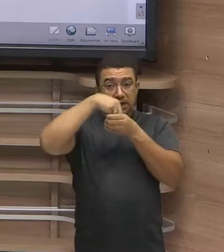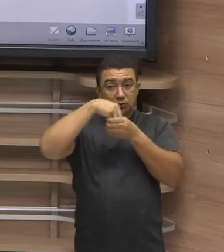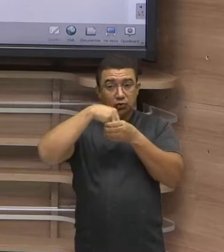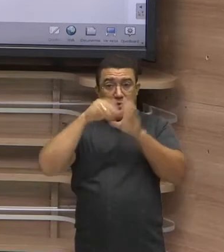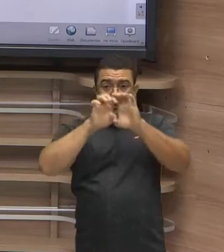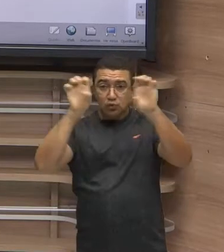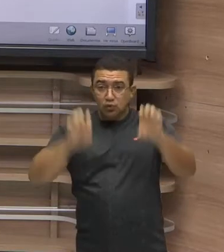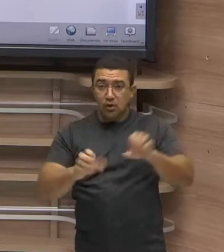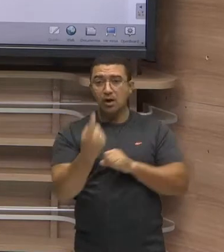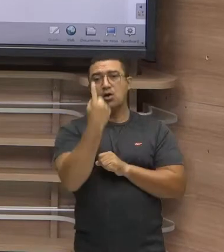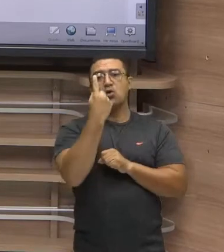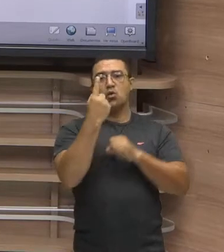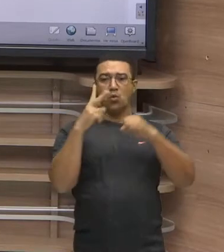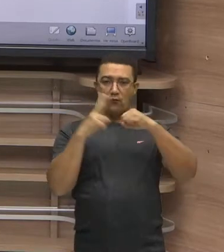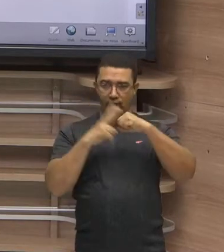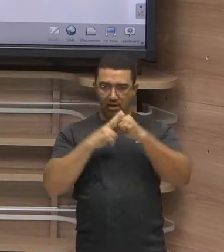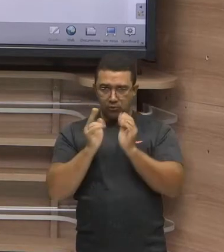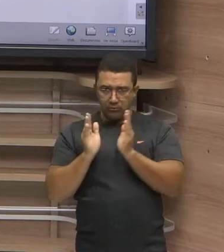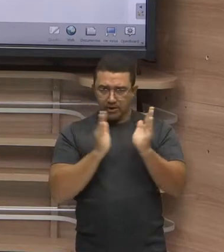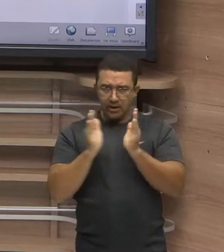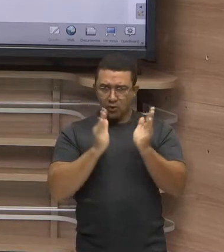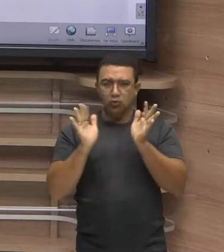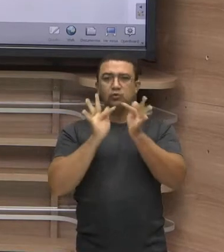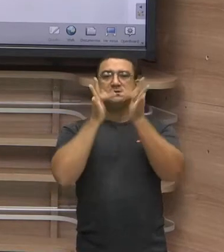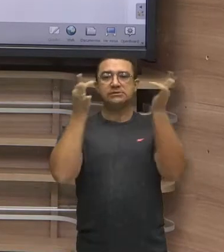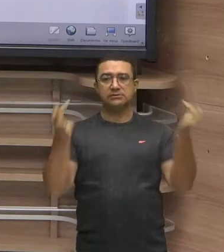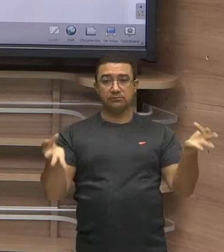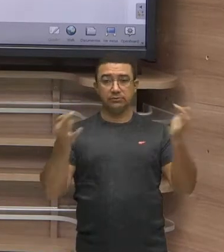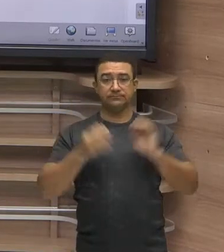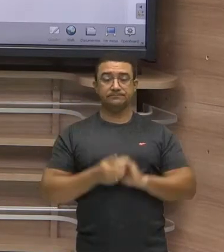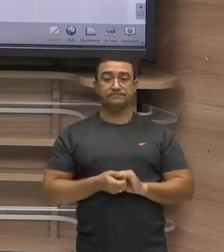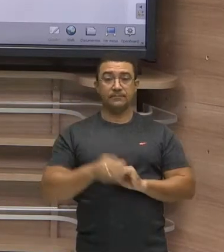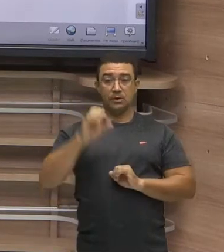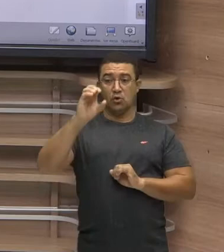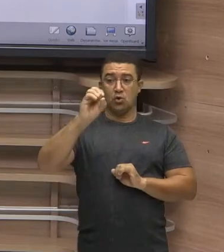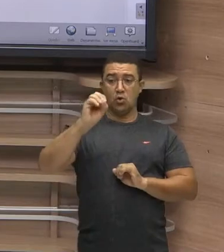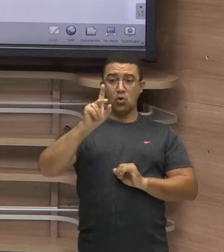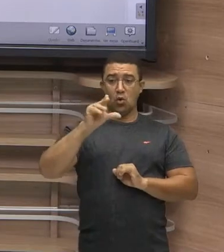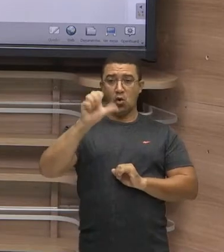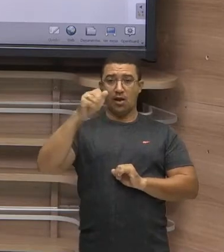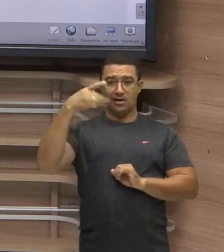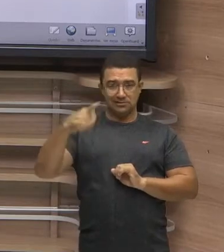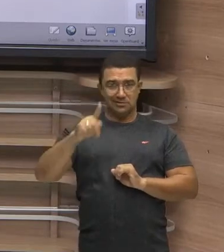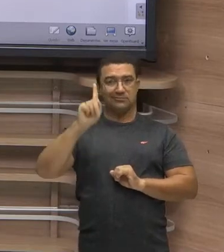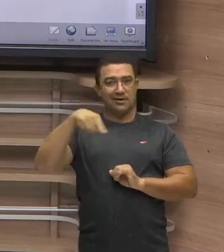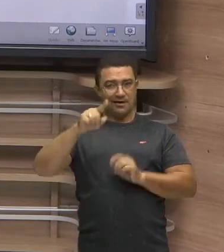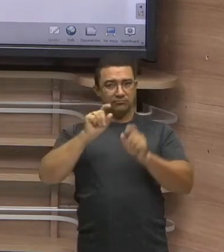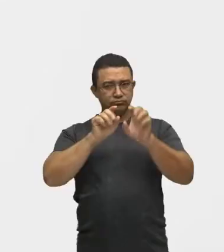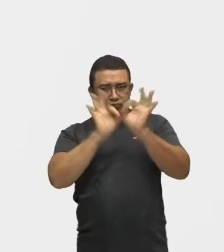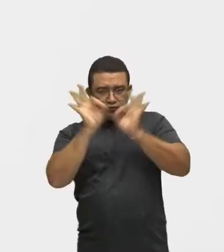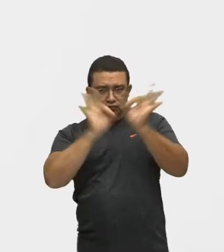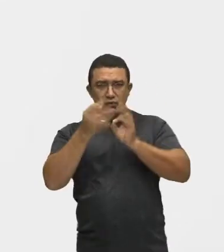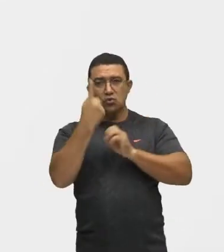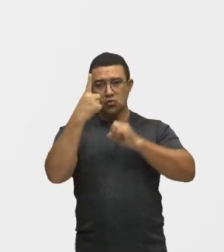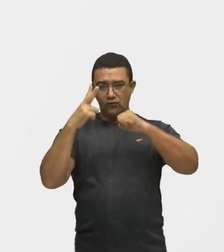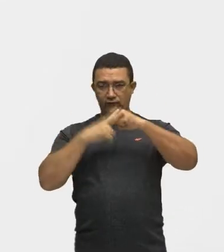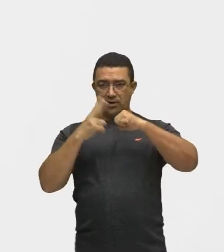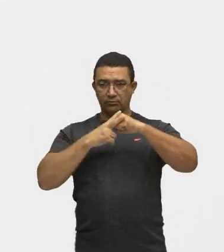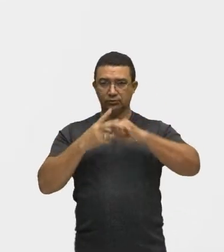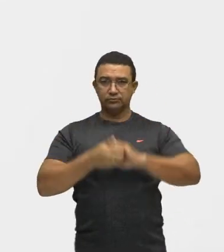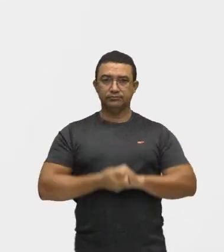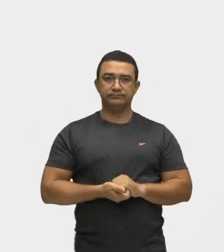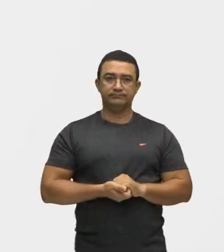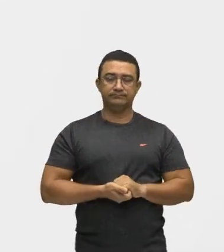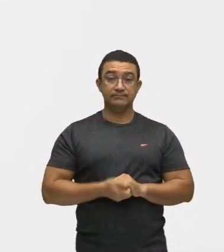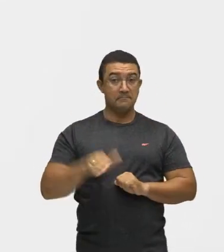ok? Ficou claro? Período simples, uma oração, ele é formado por um verbo, então ficou claro. Vamos prosseguindo, olha só. Mais